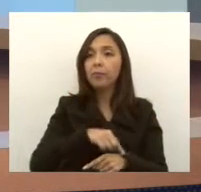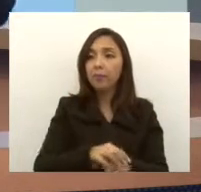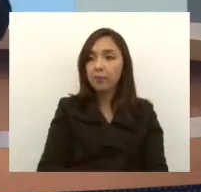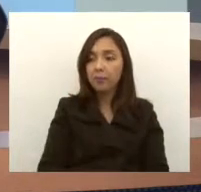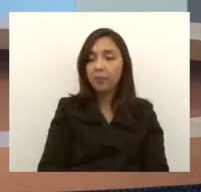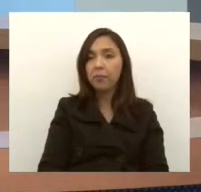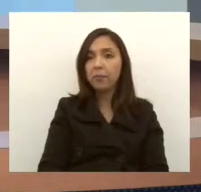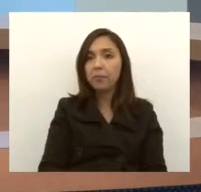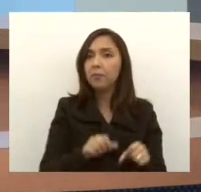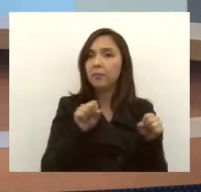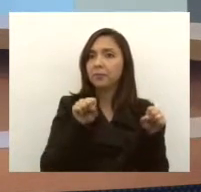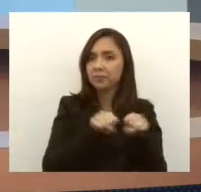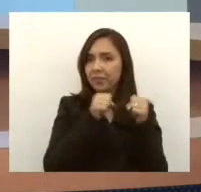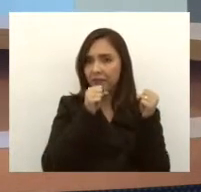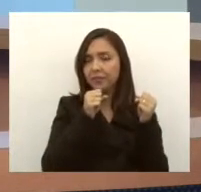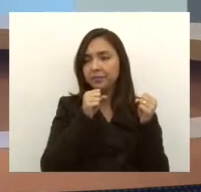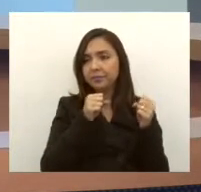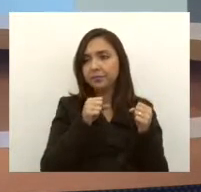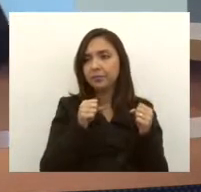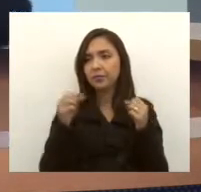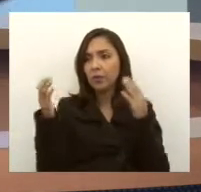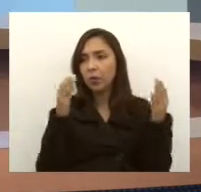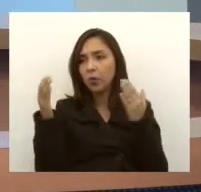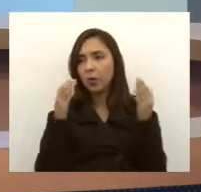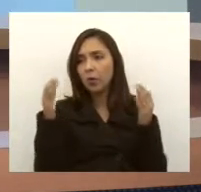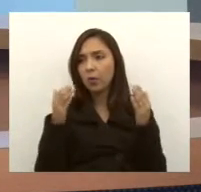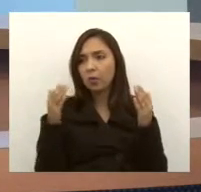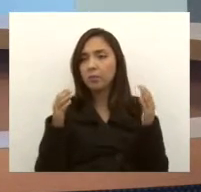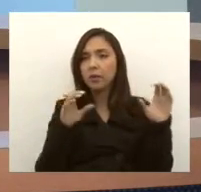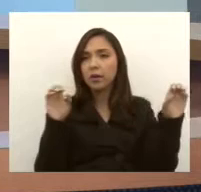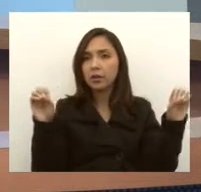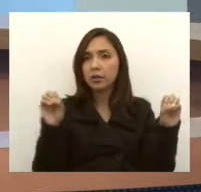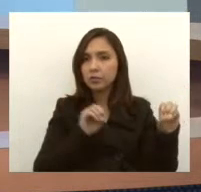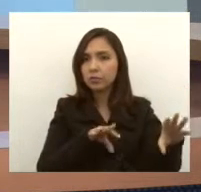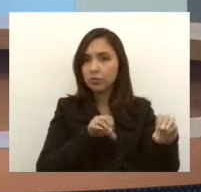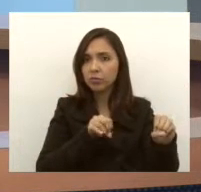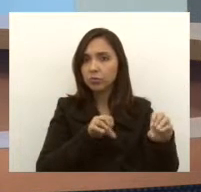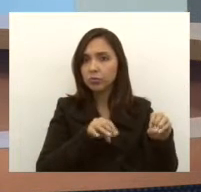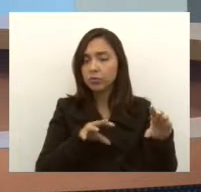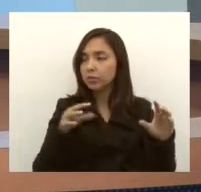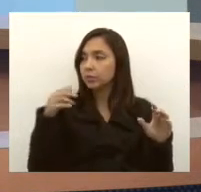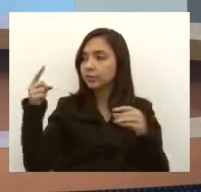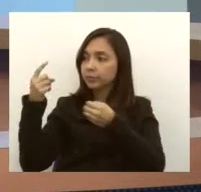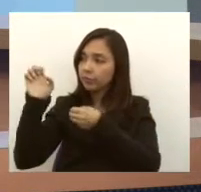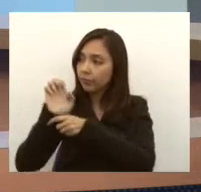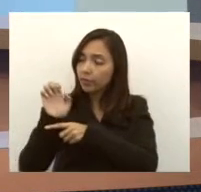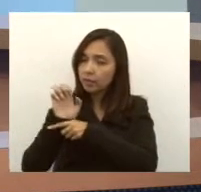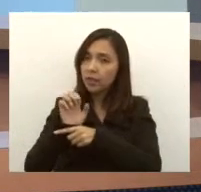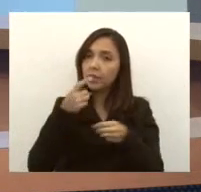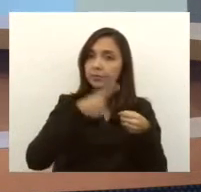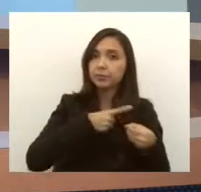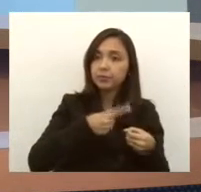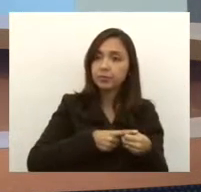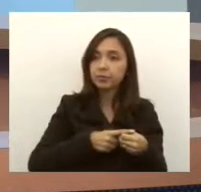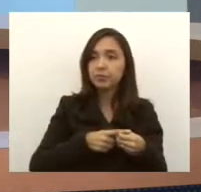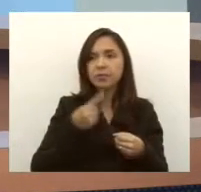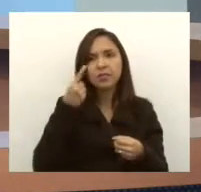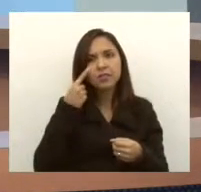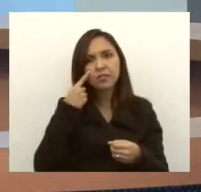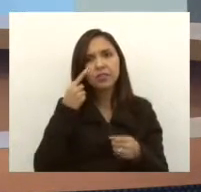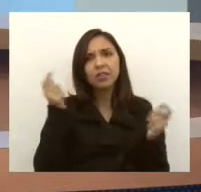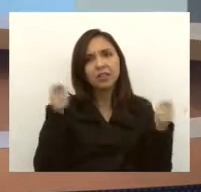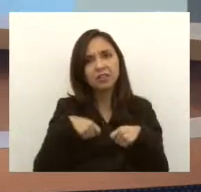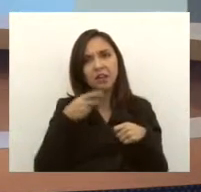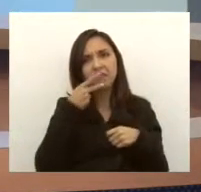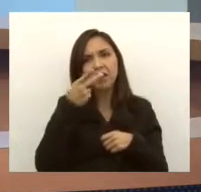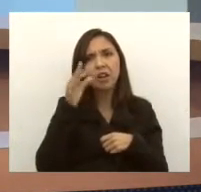sucateada. Compare a educação do estado e a educação do município. E aí você vai ver se dá para falar em